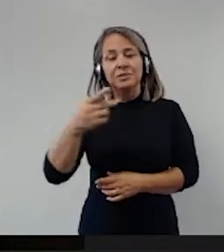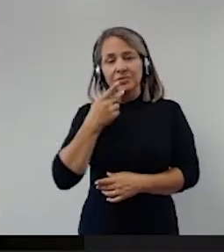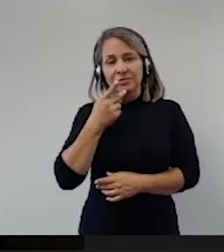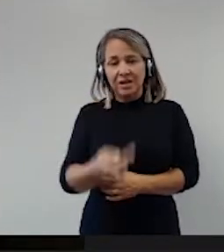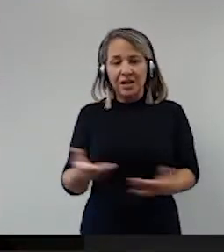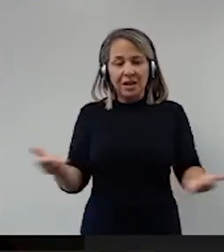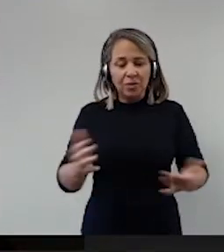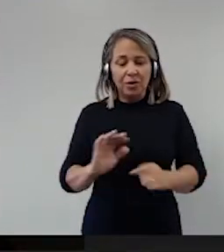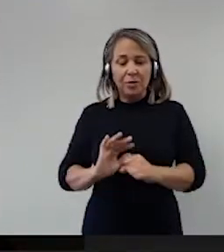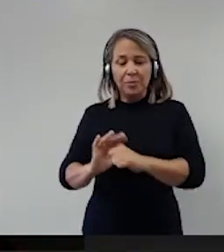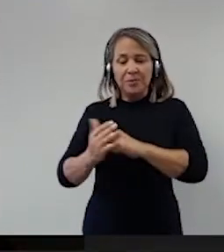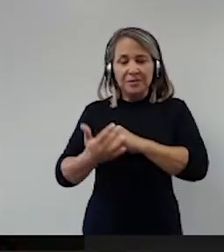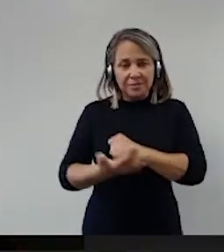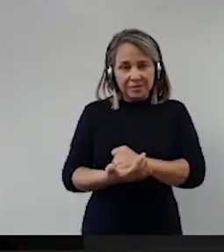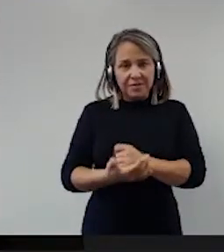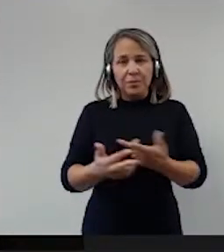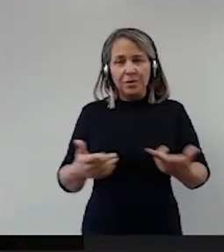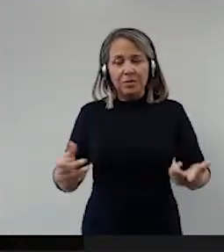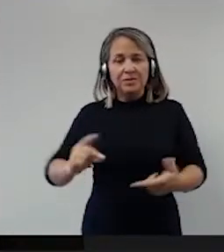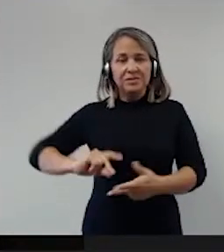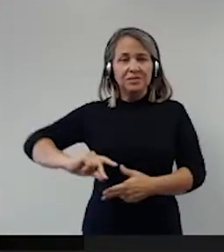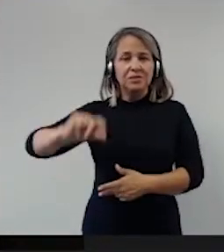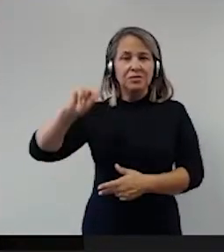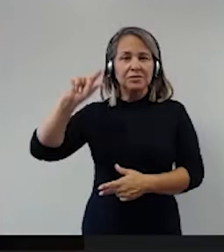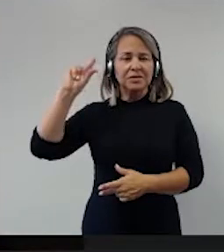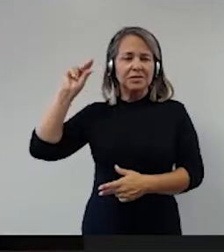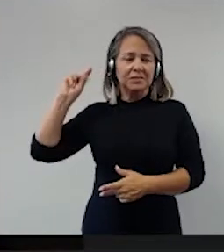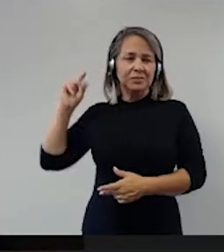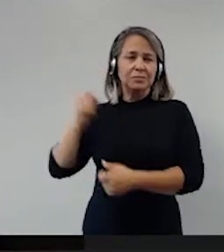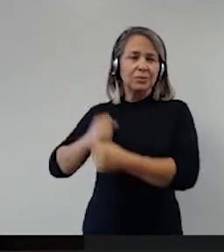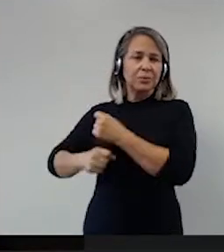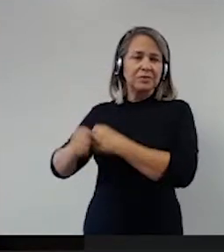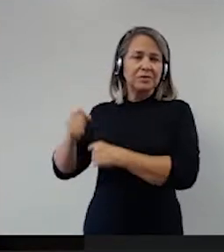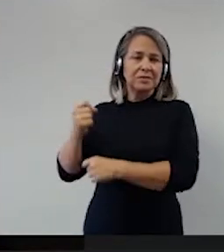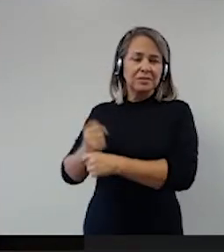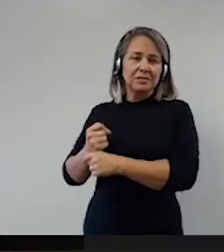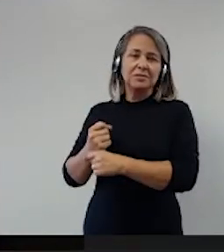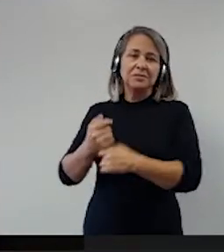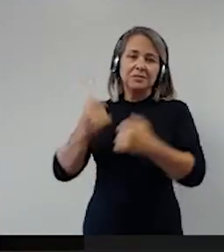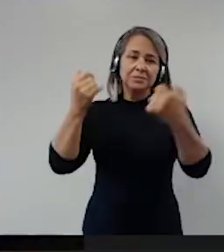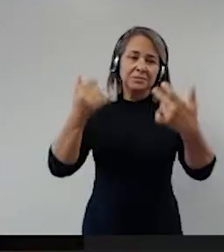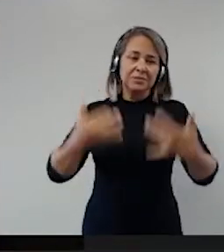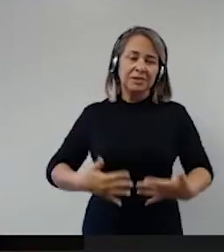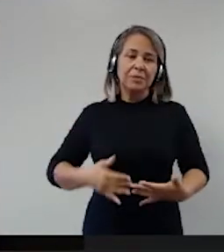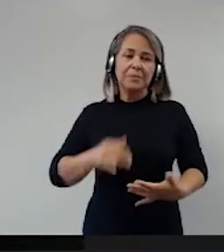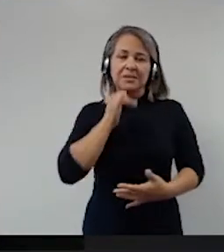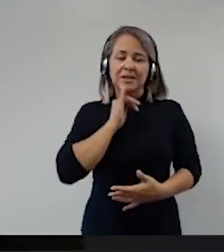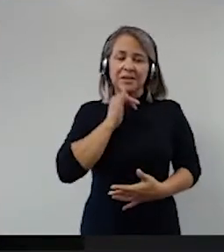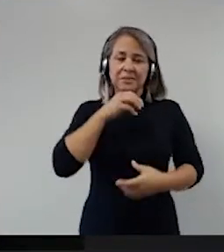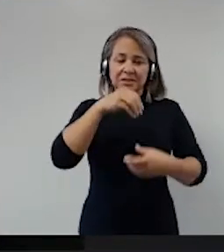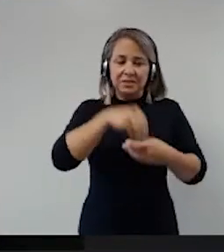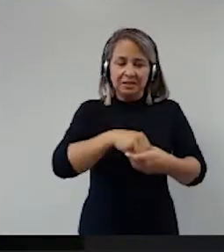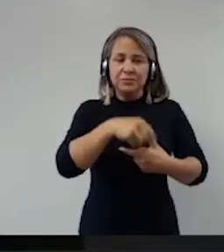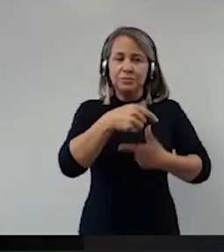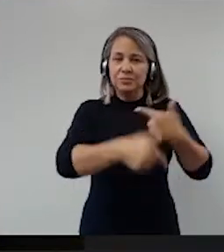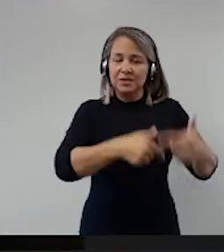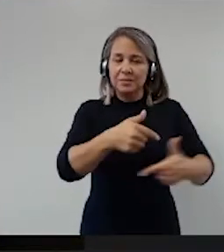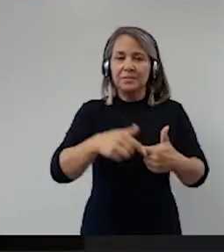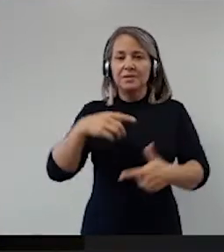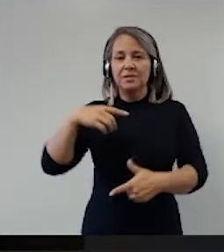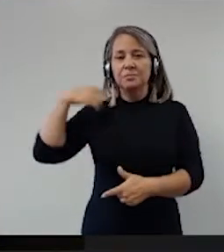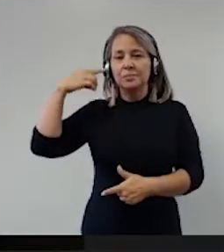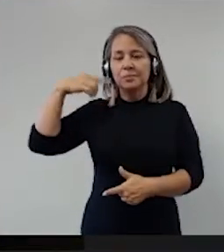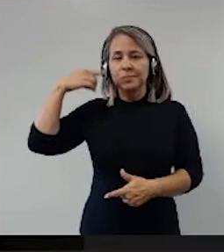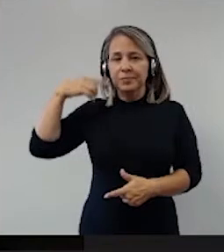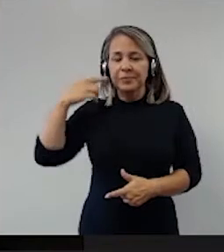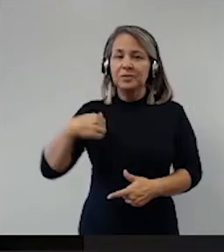pandemia, talvez algo que já vem acontecendo há alguns anos, no que se refere ao próprio exercício da advocacia, nós percebemos